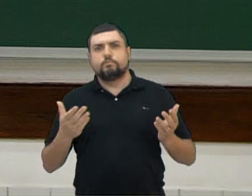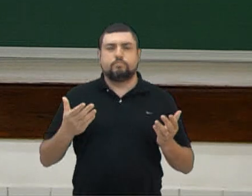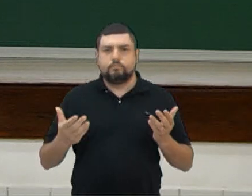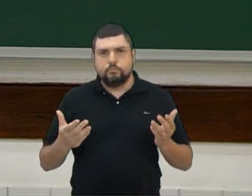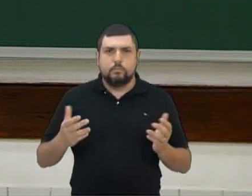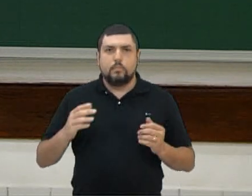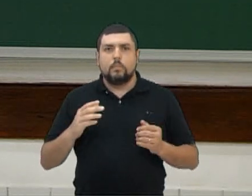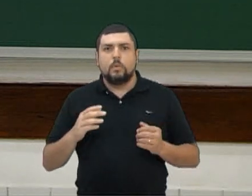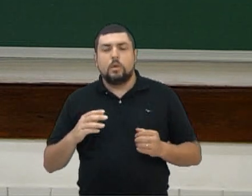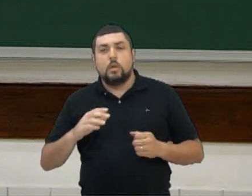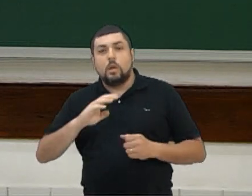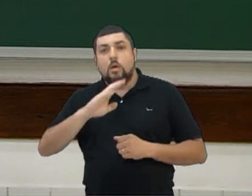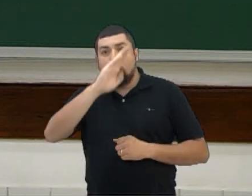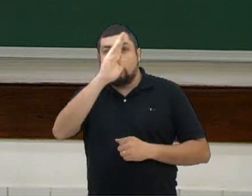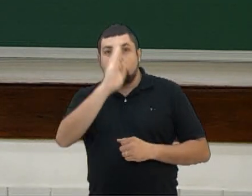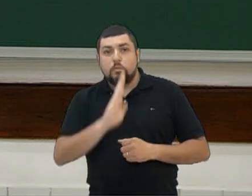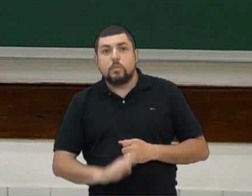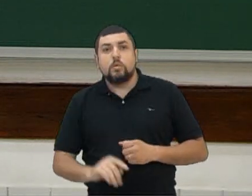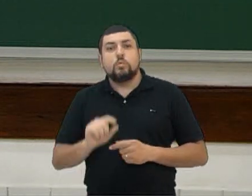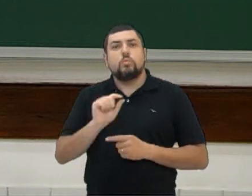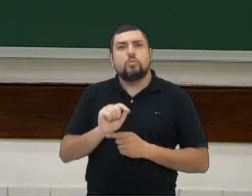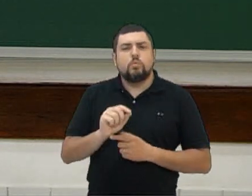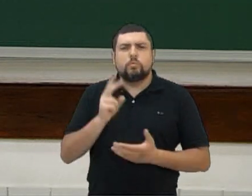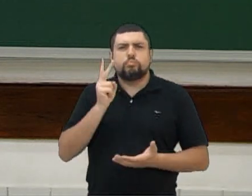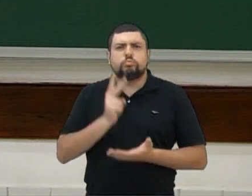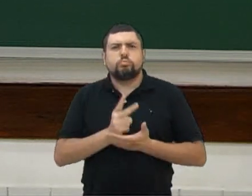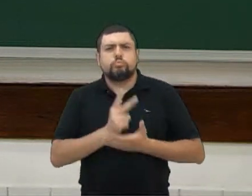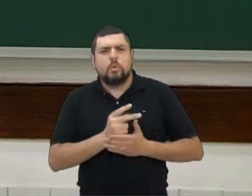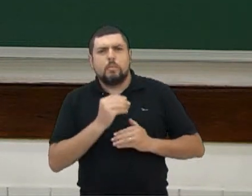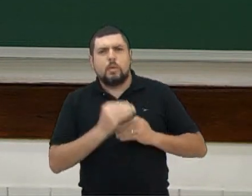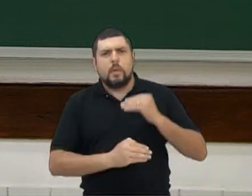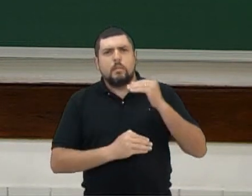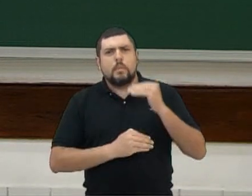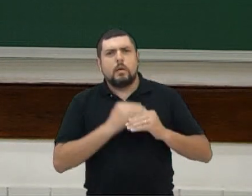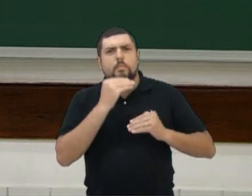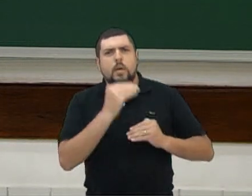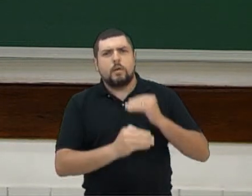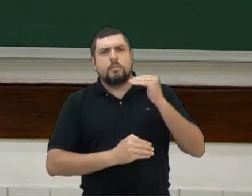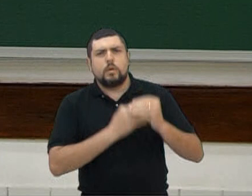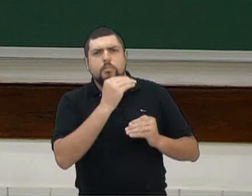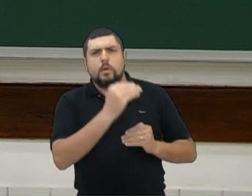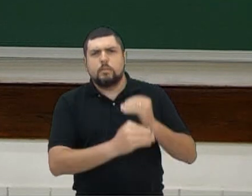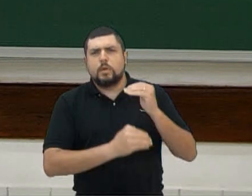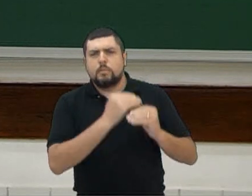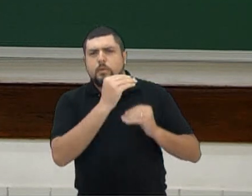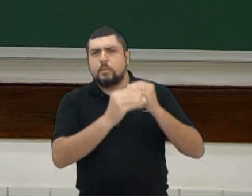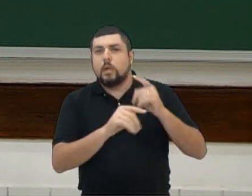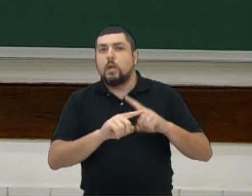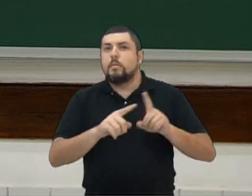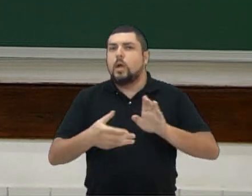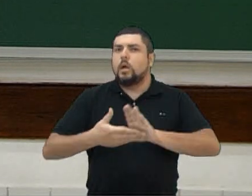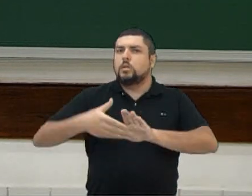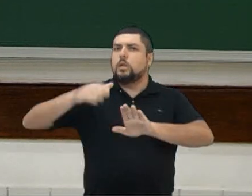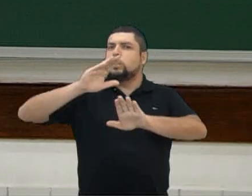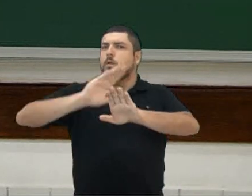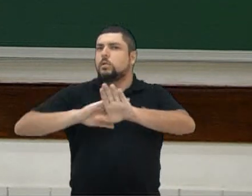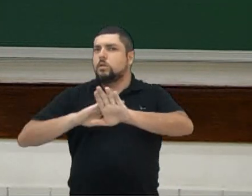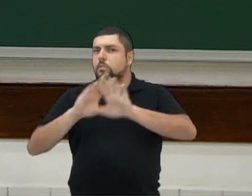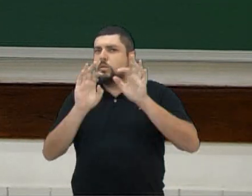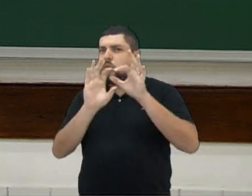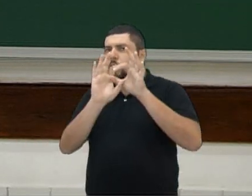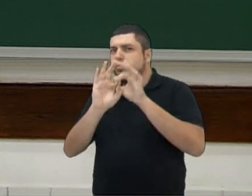vai ser um país em permanente crescimento, apesar de todo o contexto político complicado que